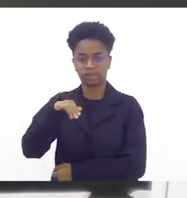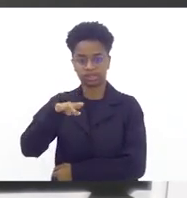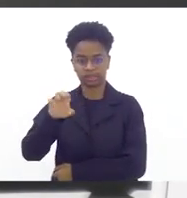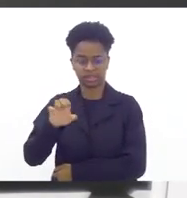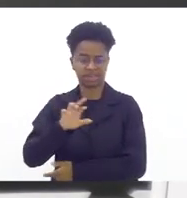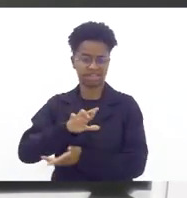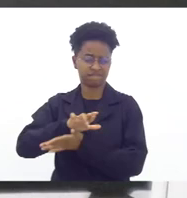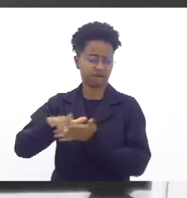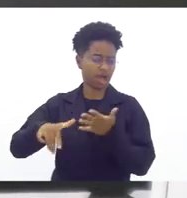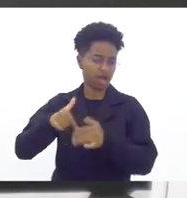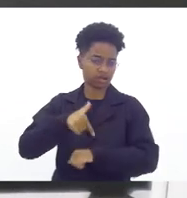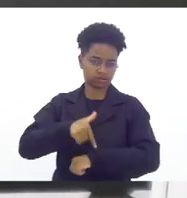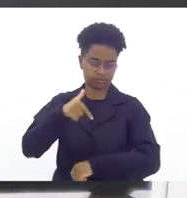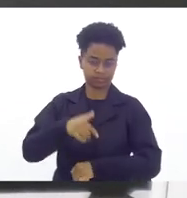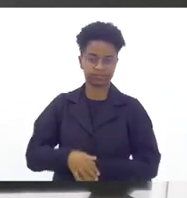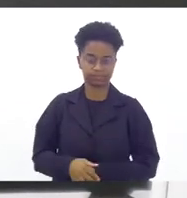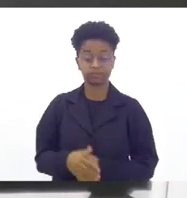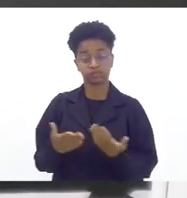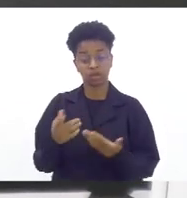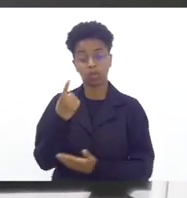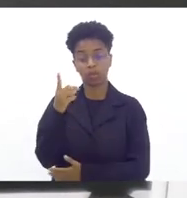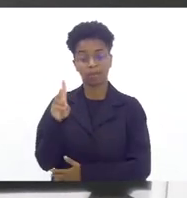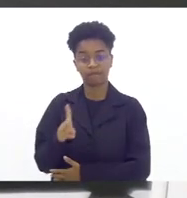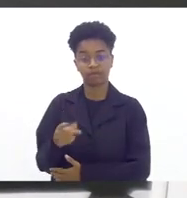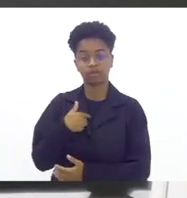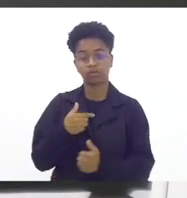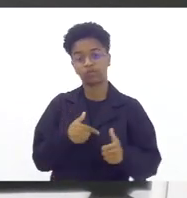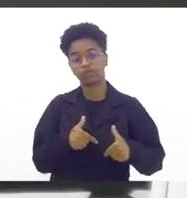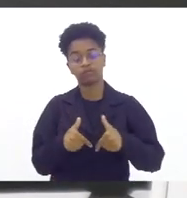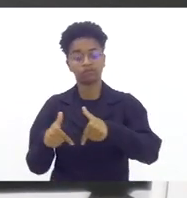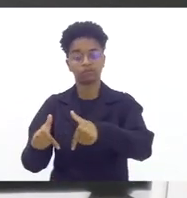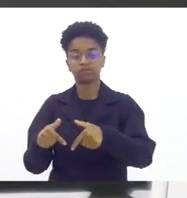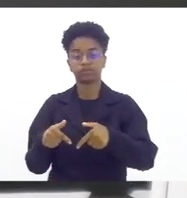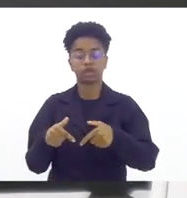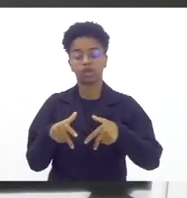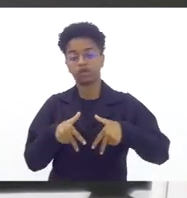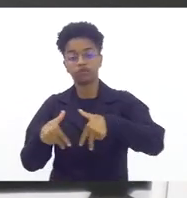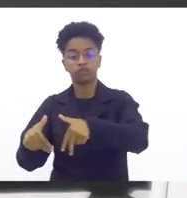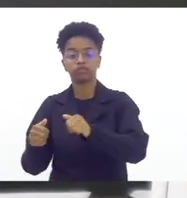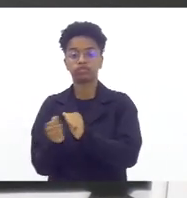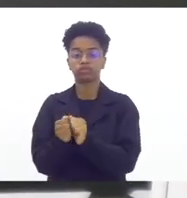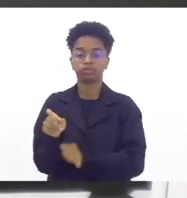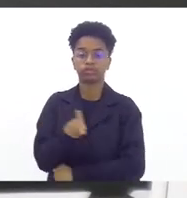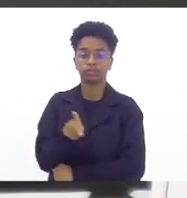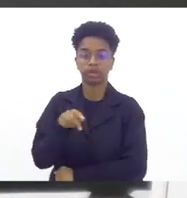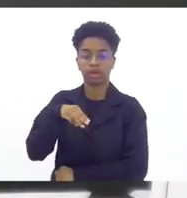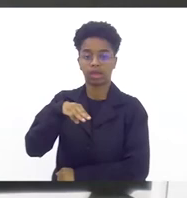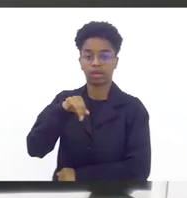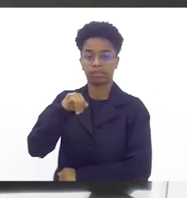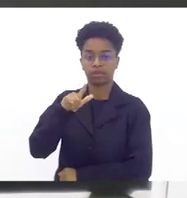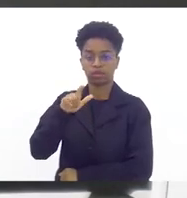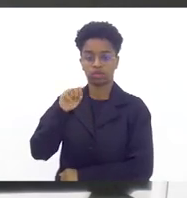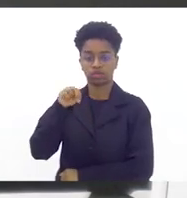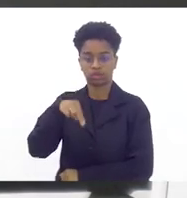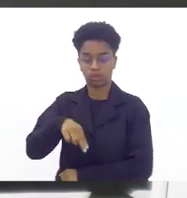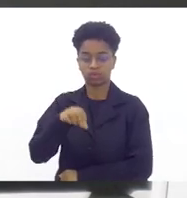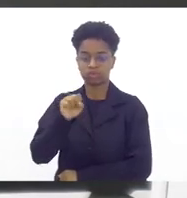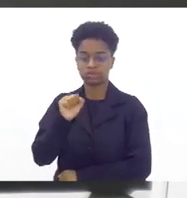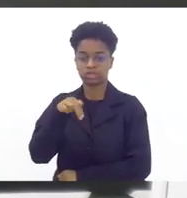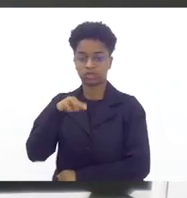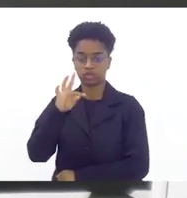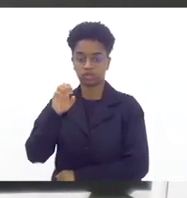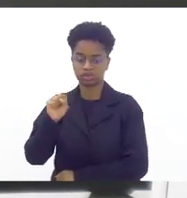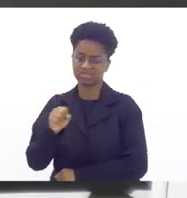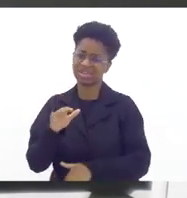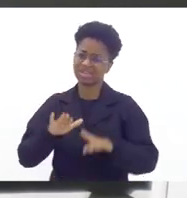Uma das vezes que eu tive foi com o professor Milton Santos, um professor negro, talvez um dos maiores geógrafos do